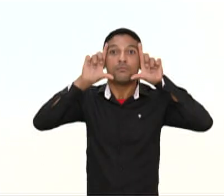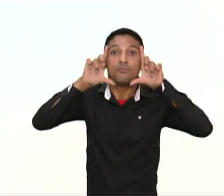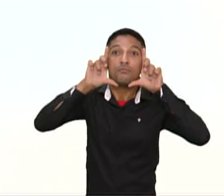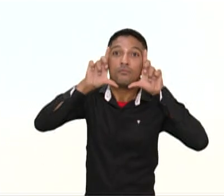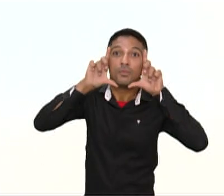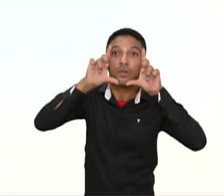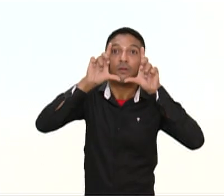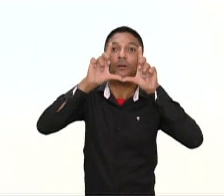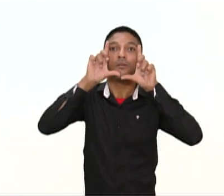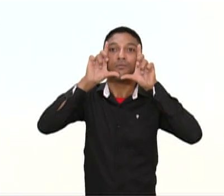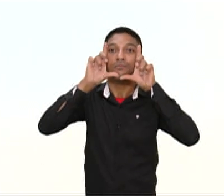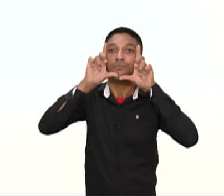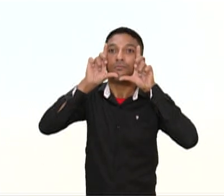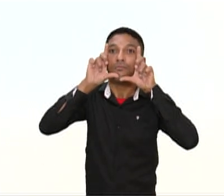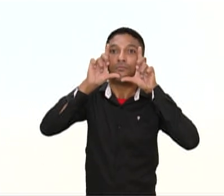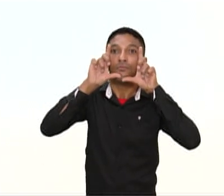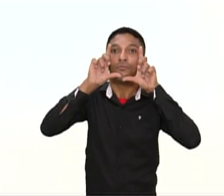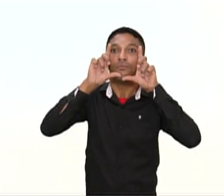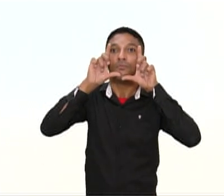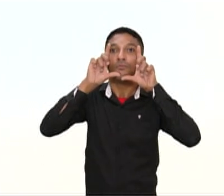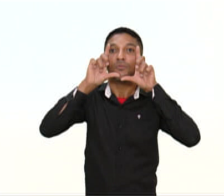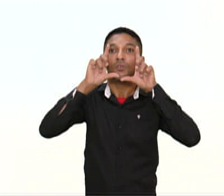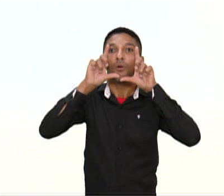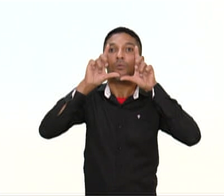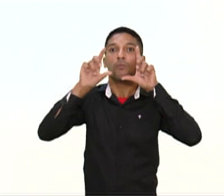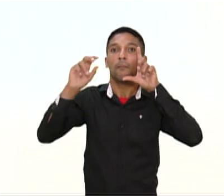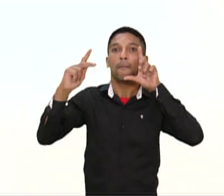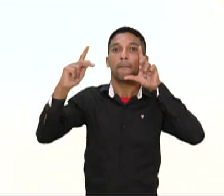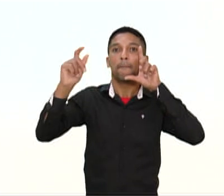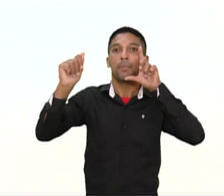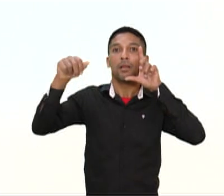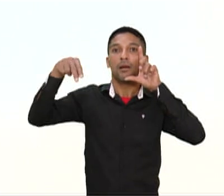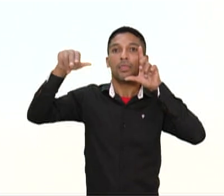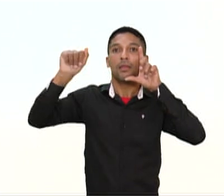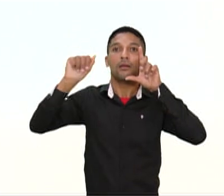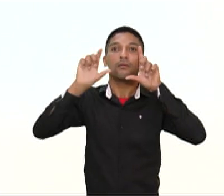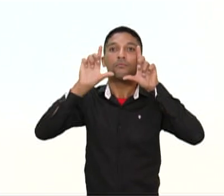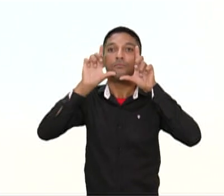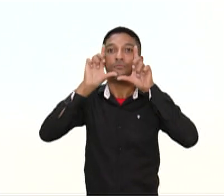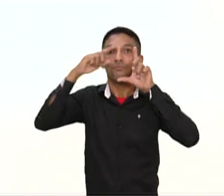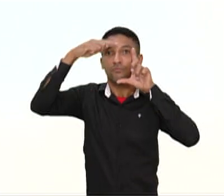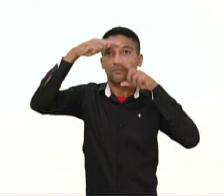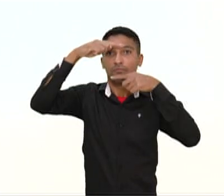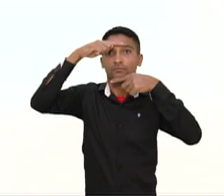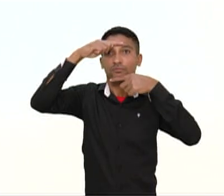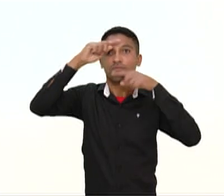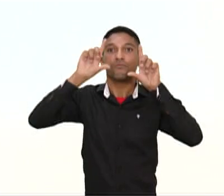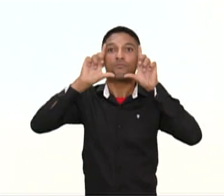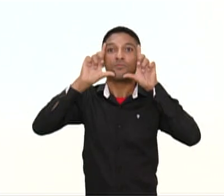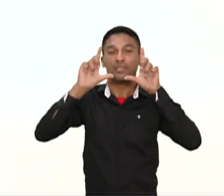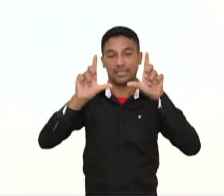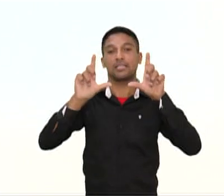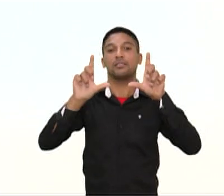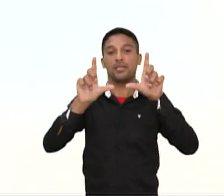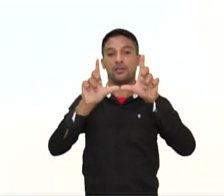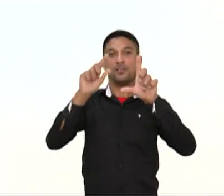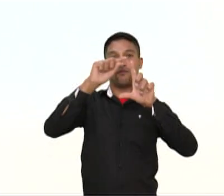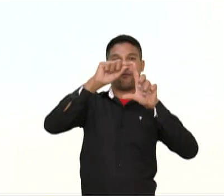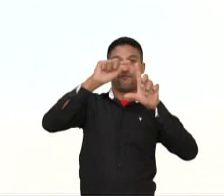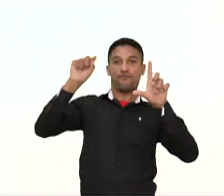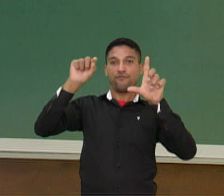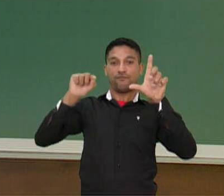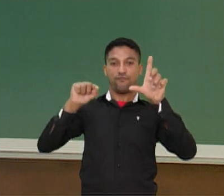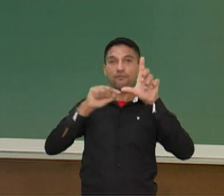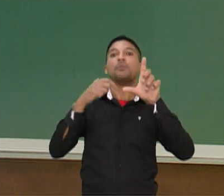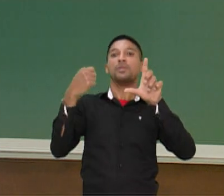Em duas dimensões. Formada por uma linha fechada simples. Tem que ser fechada, senão fica aberto, né? Não